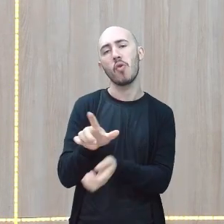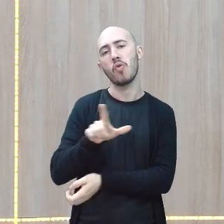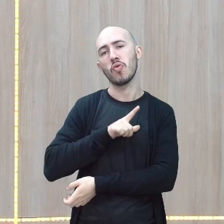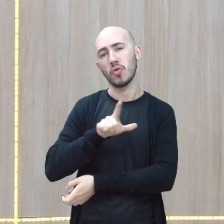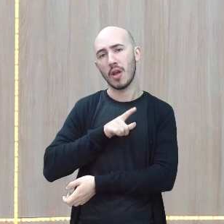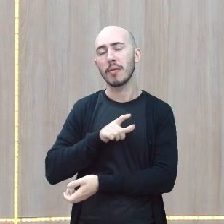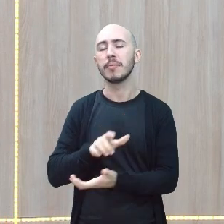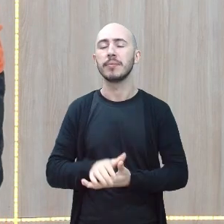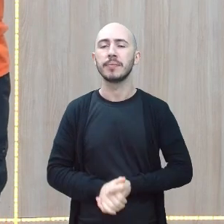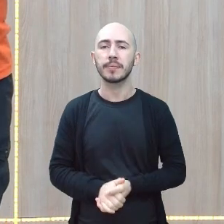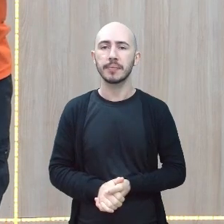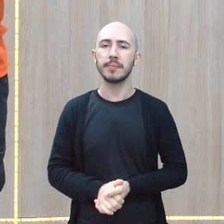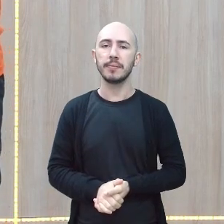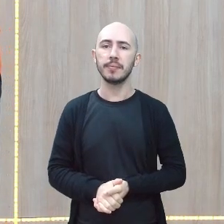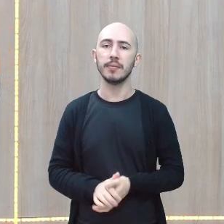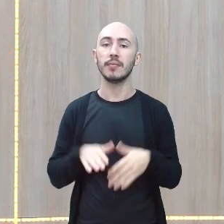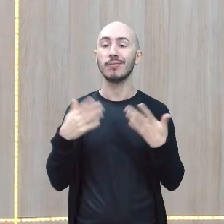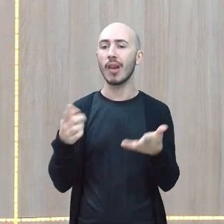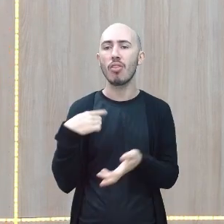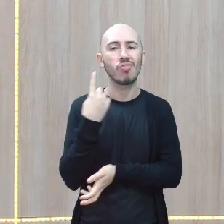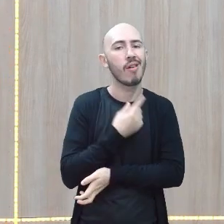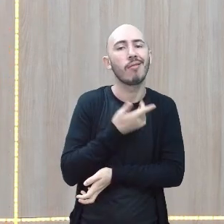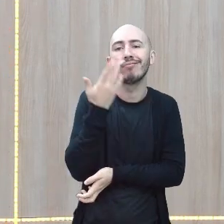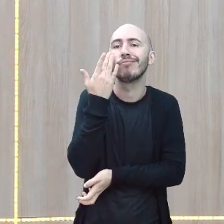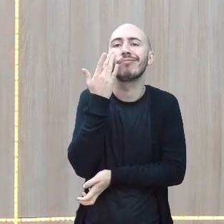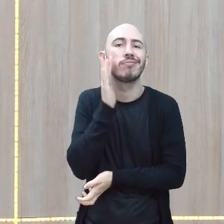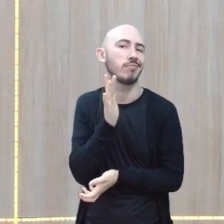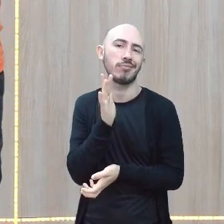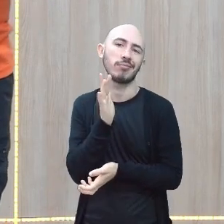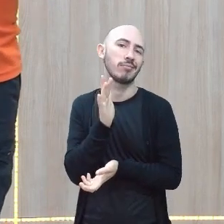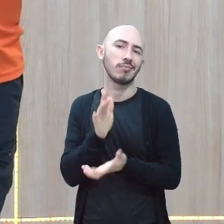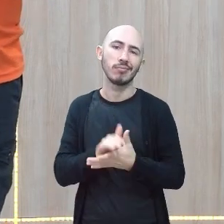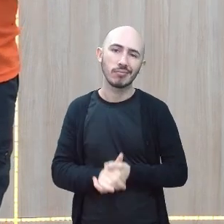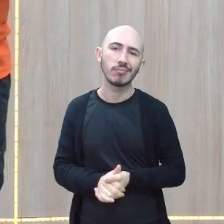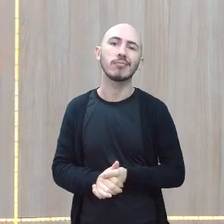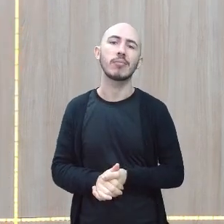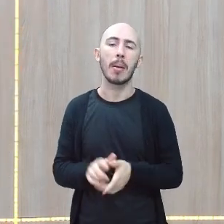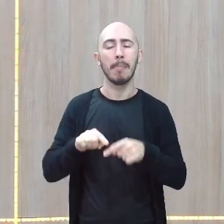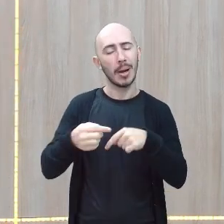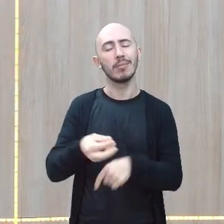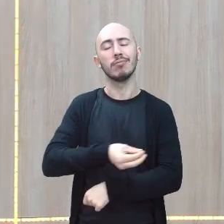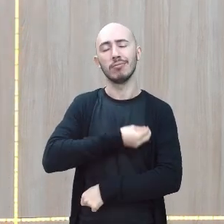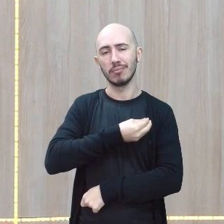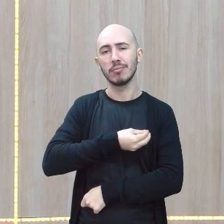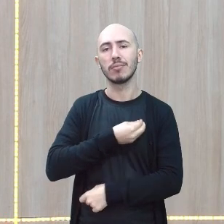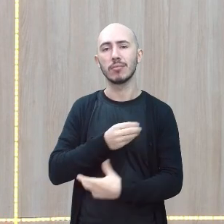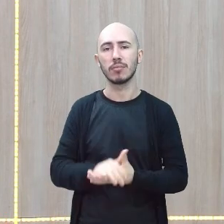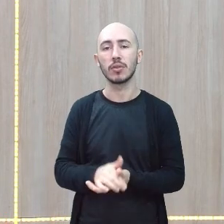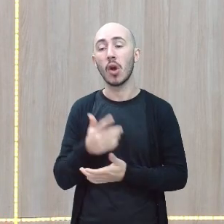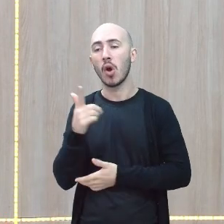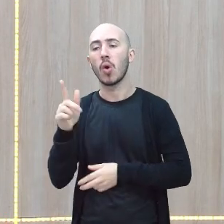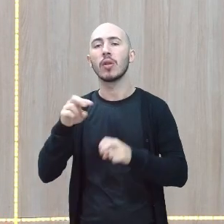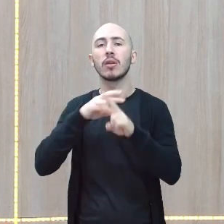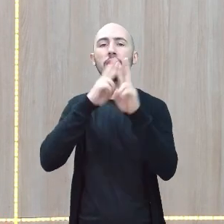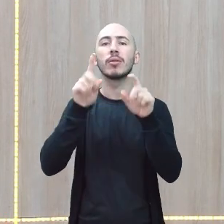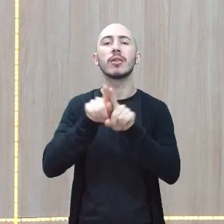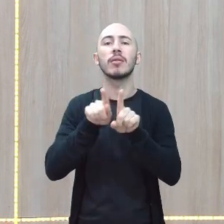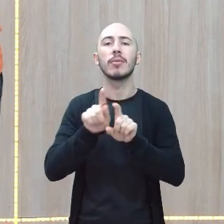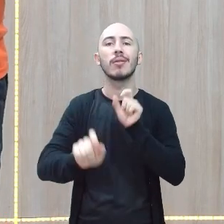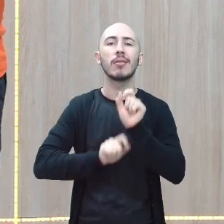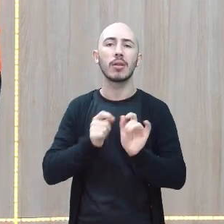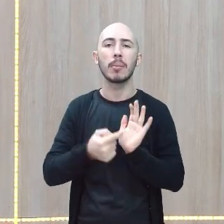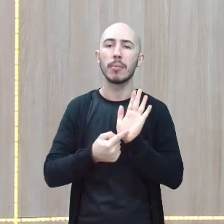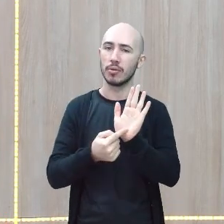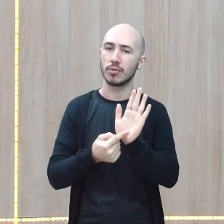a gente nem sabe que esses povos existem. Outra coisa que a gente tem que trazer